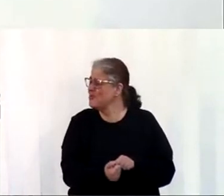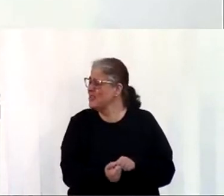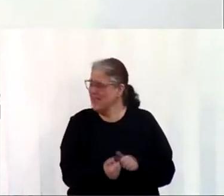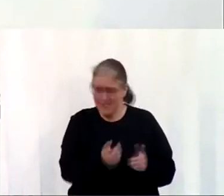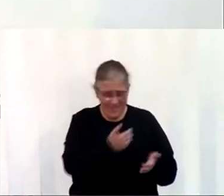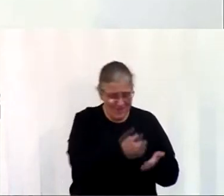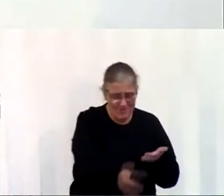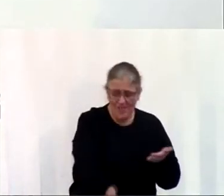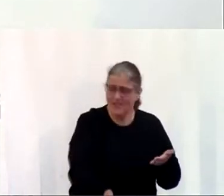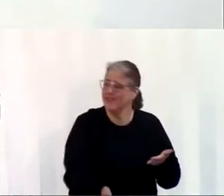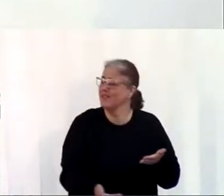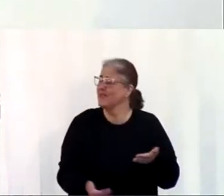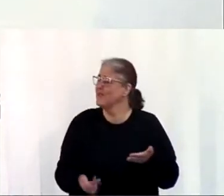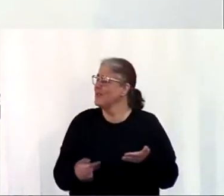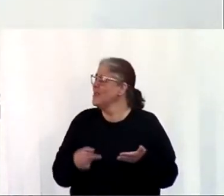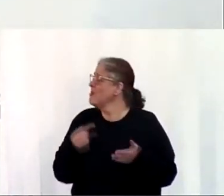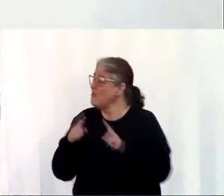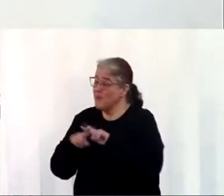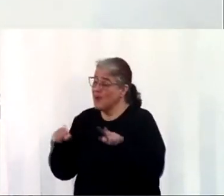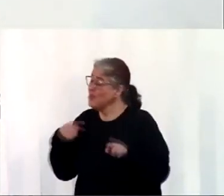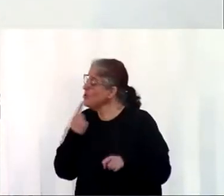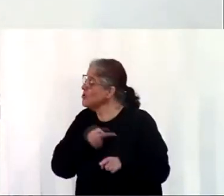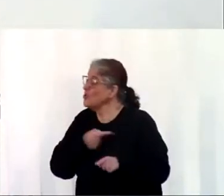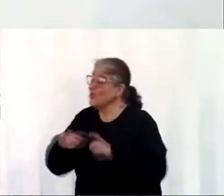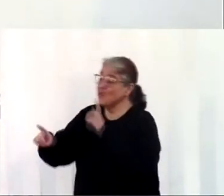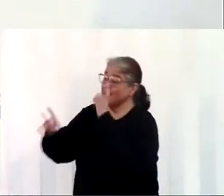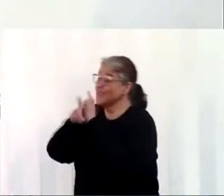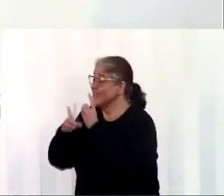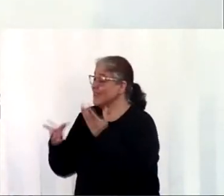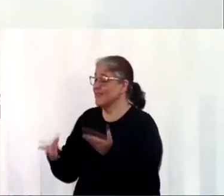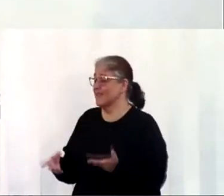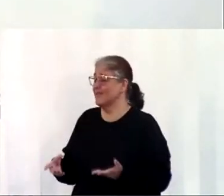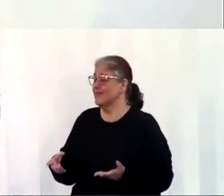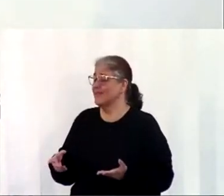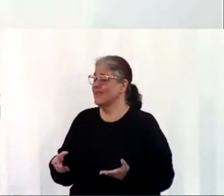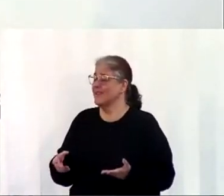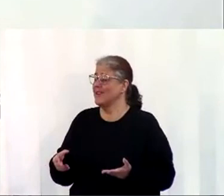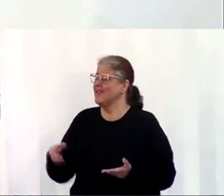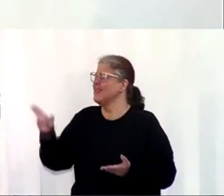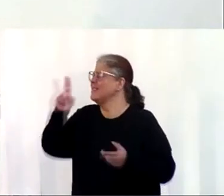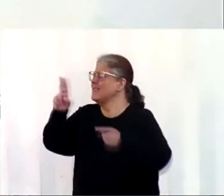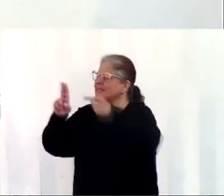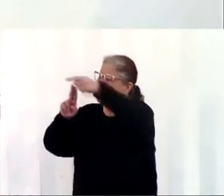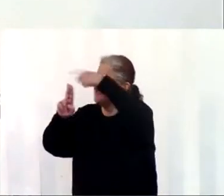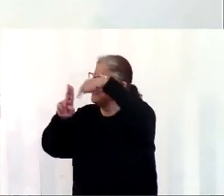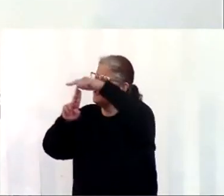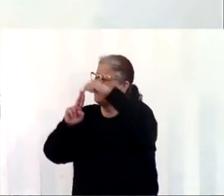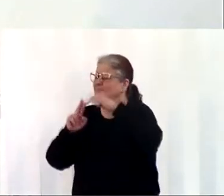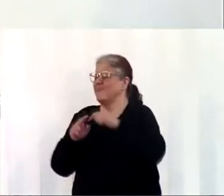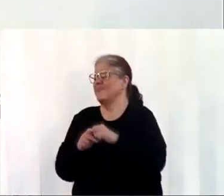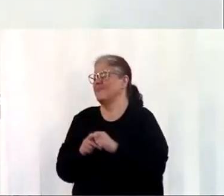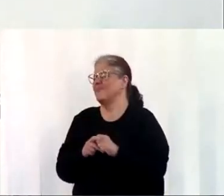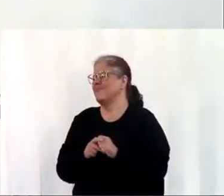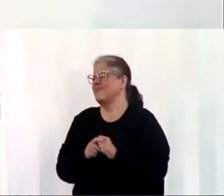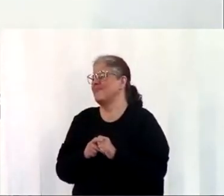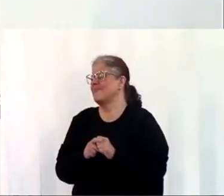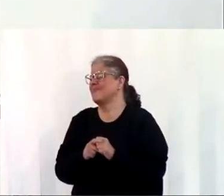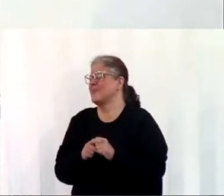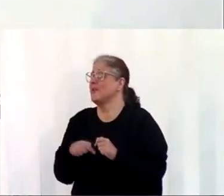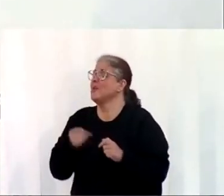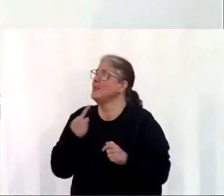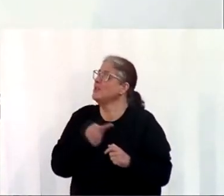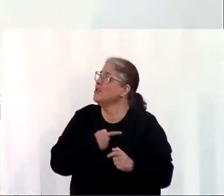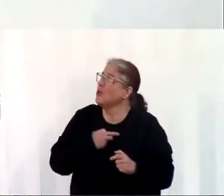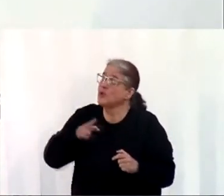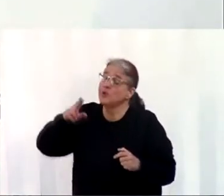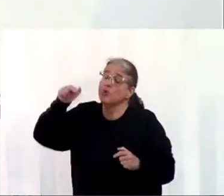estamos perdidos, nós fomos achados, santo é o Teu nome, muito obrigado, Senhor. Nós jamais encontraríamos a